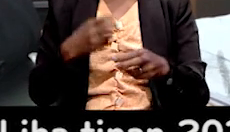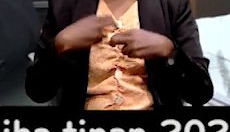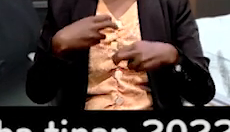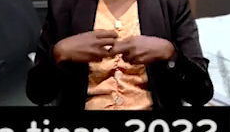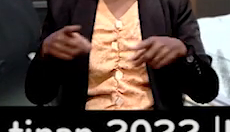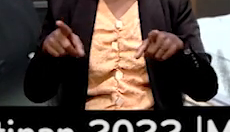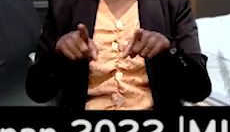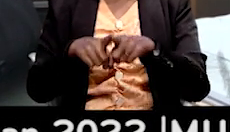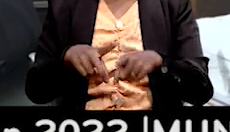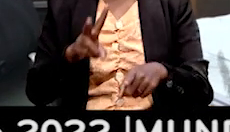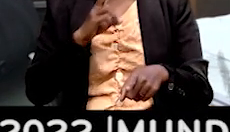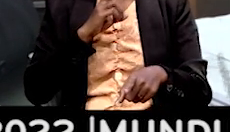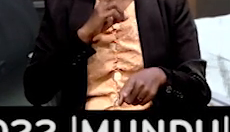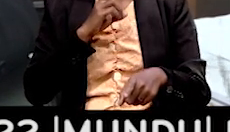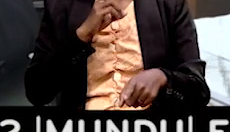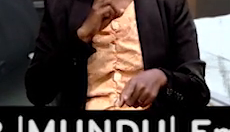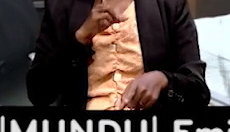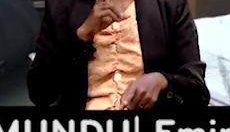ansan zelo